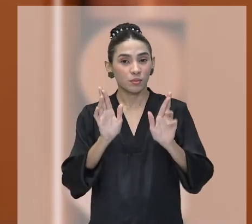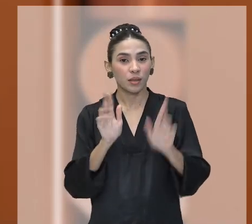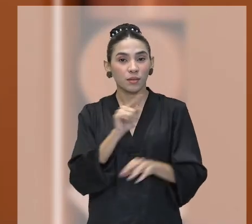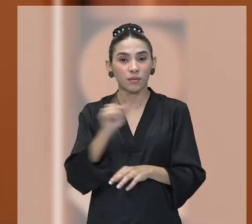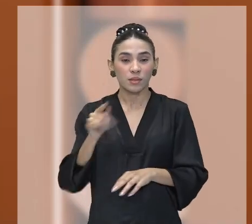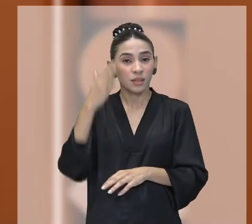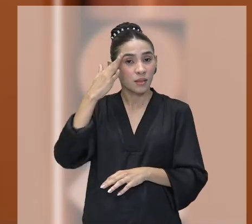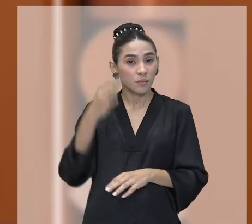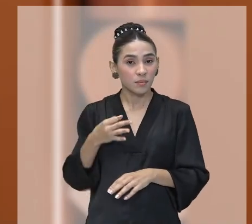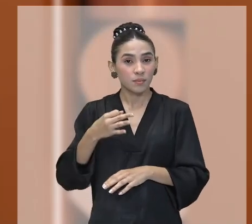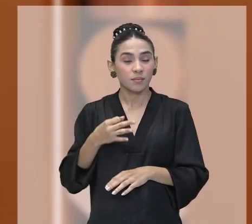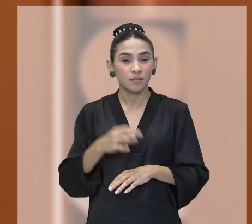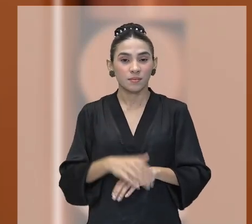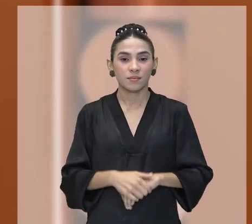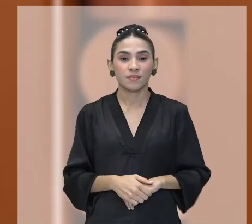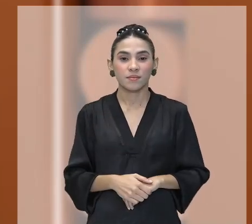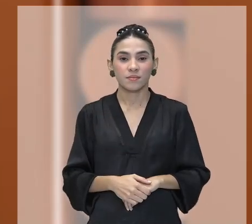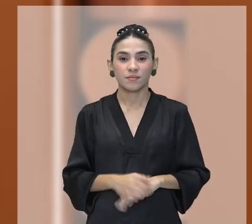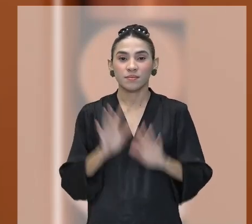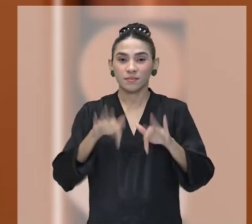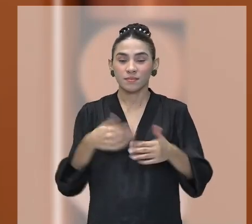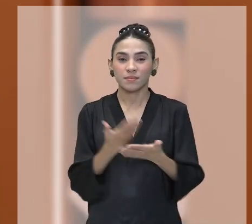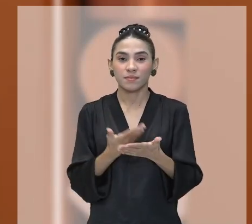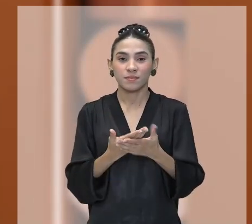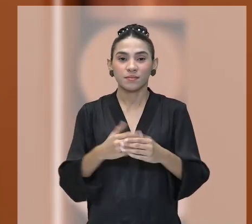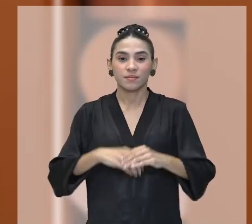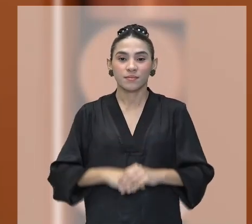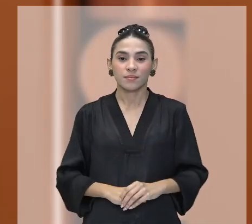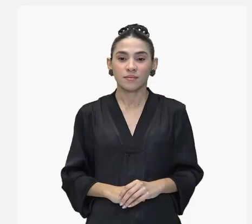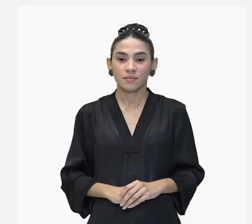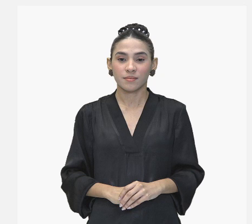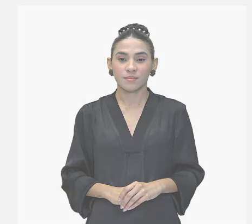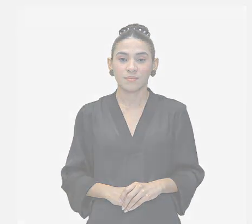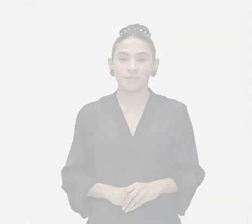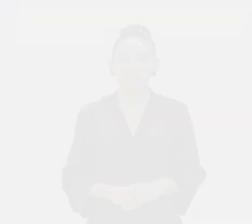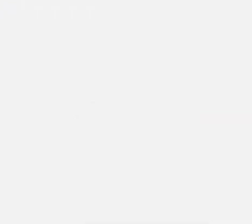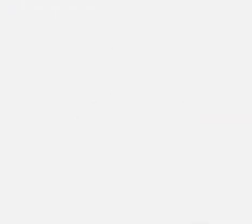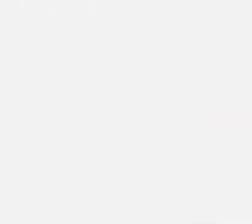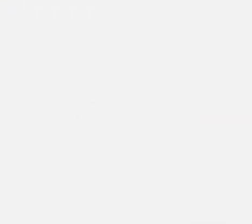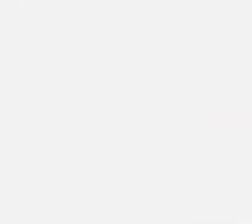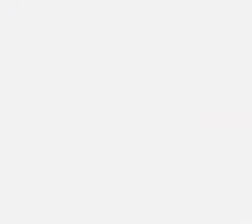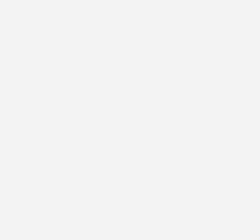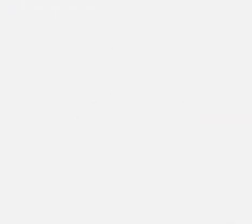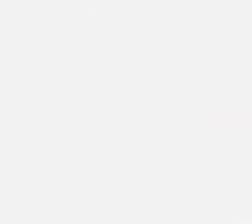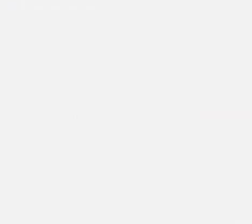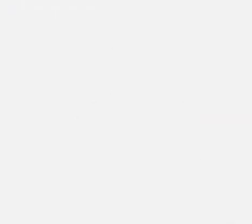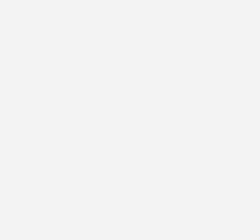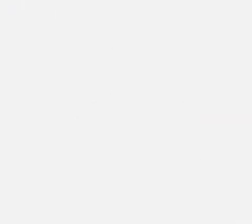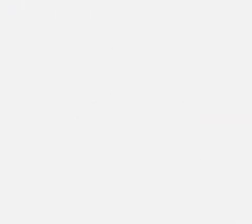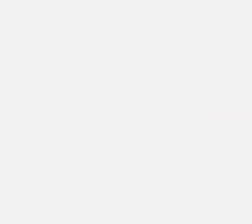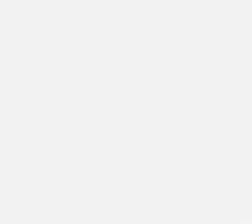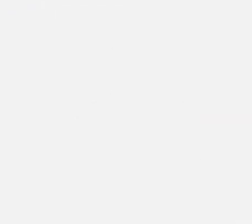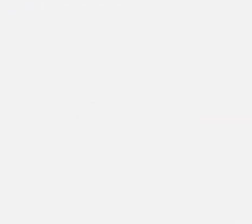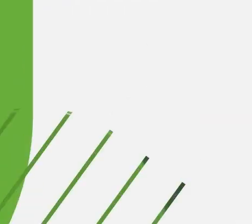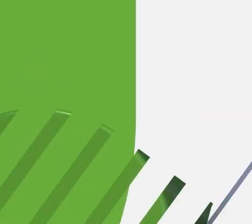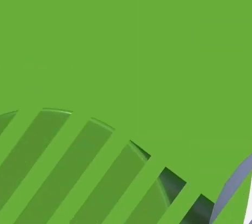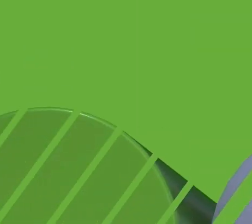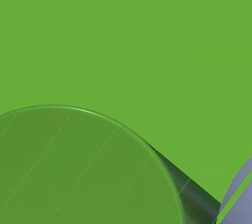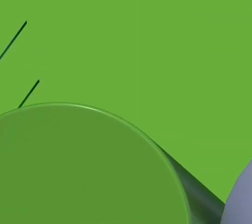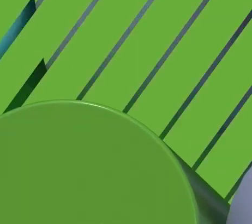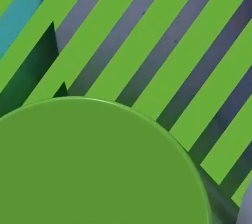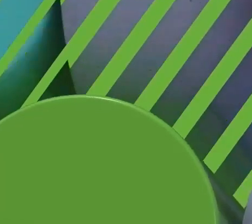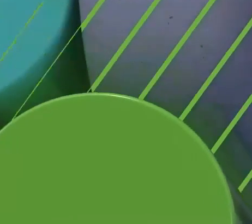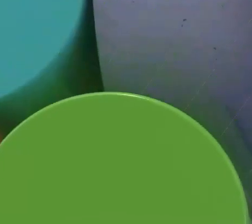tenham compreendido o movimento tenentista. E até a próxima!